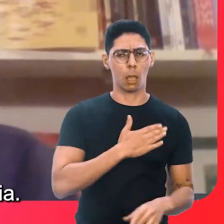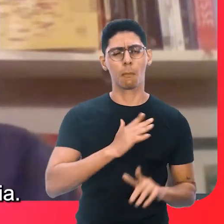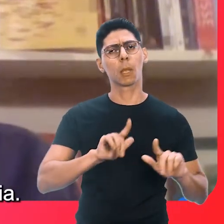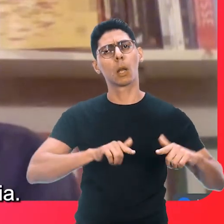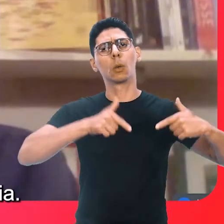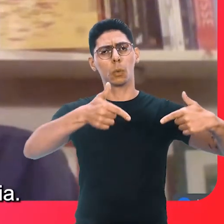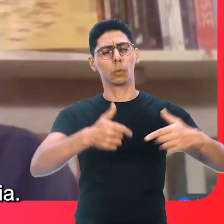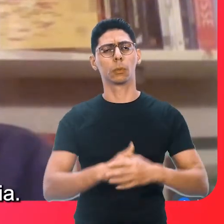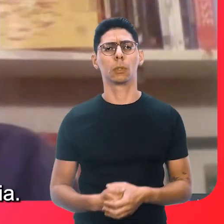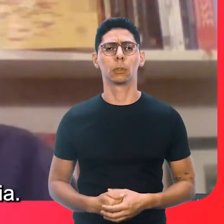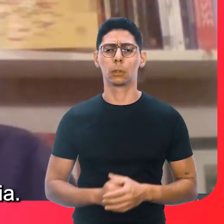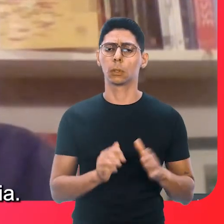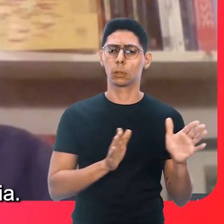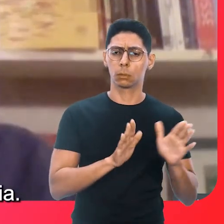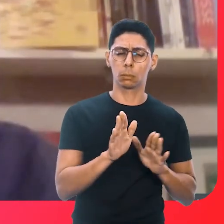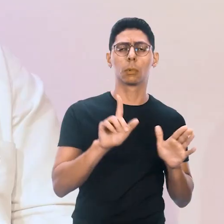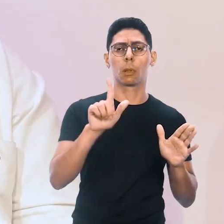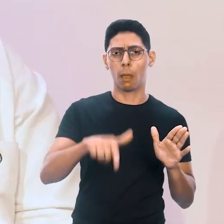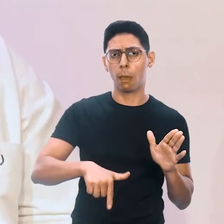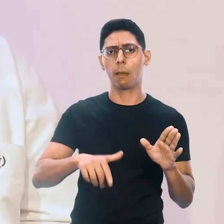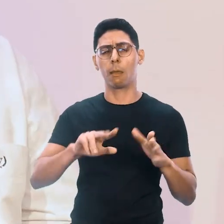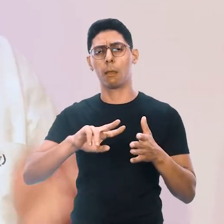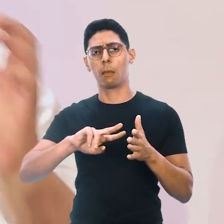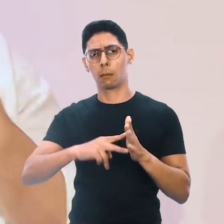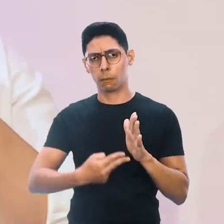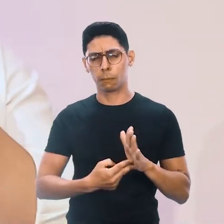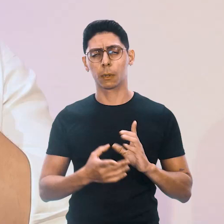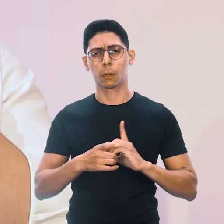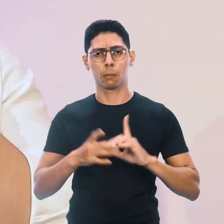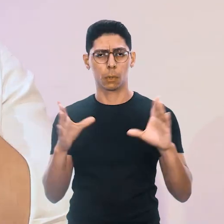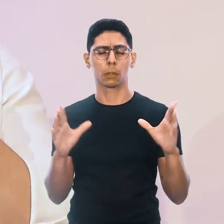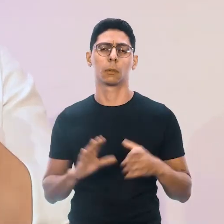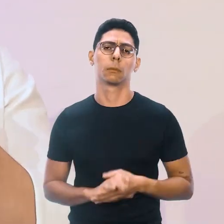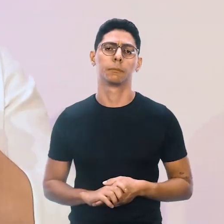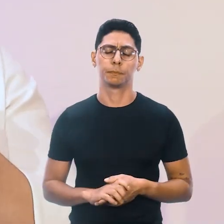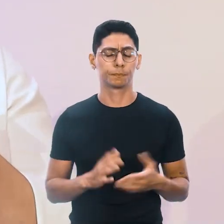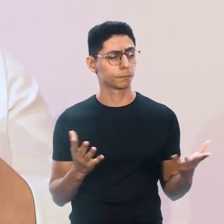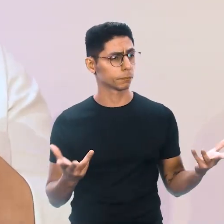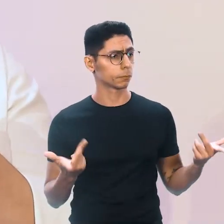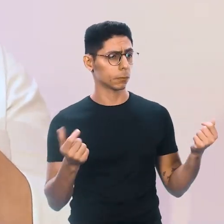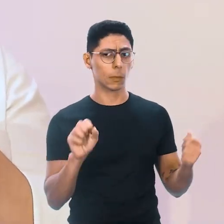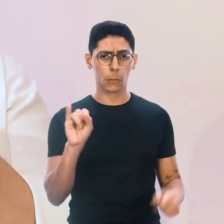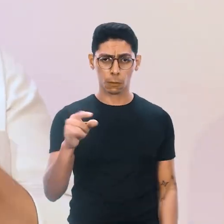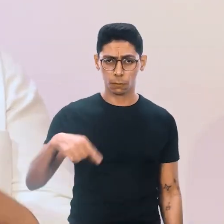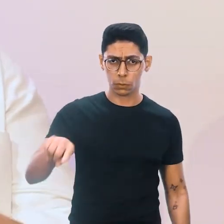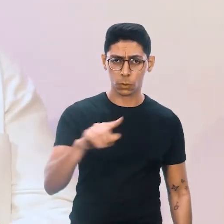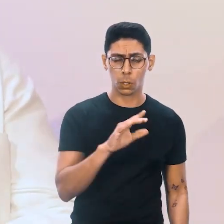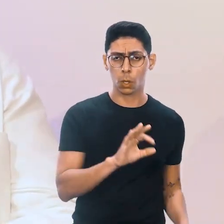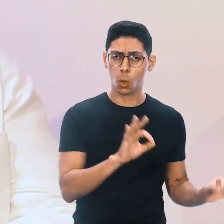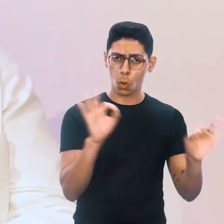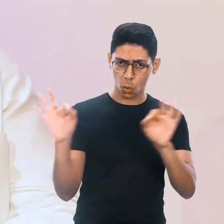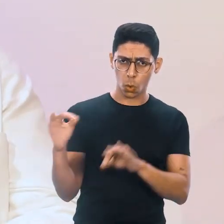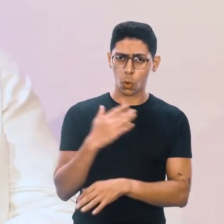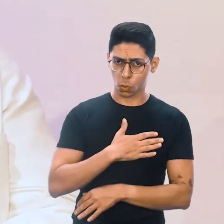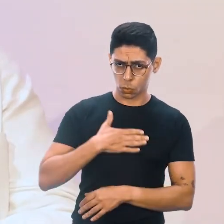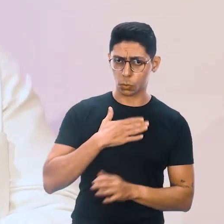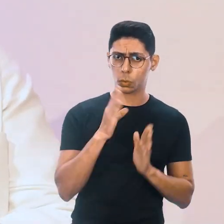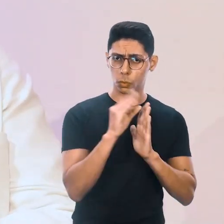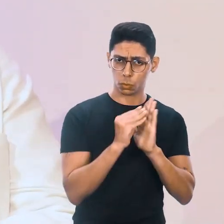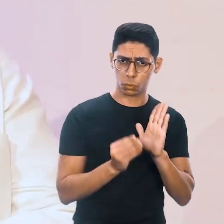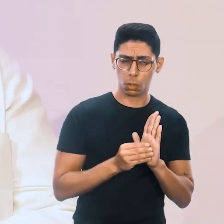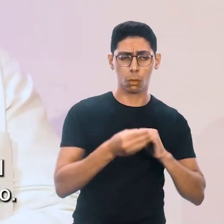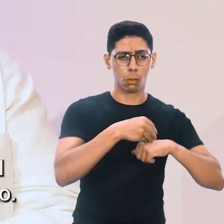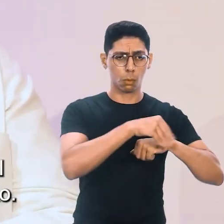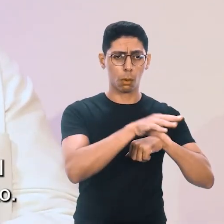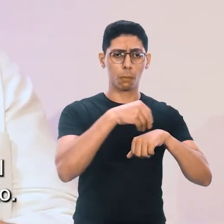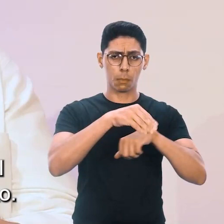Antônio. Acessibilidade é democracia. Maravilha, maravilha. Se você gostou desse conteúdo, compartilhe,